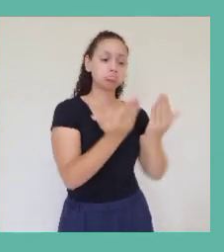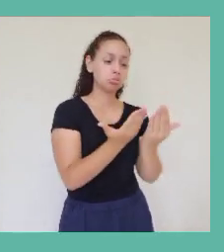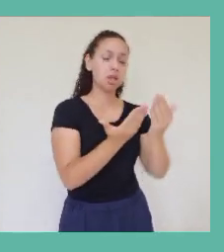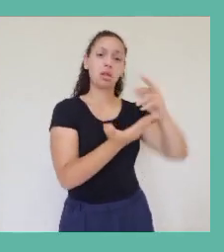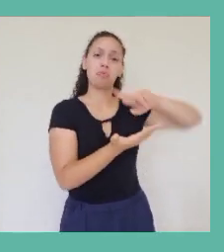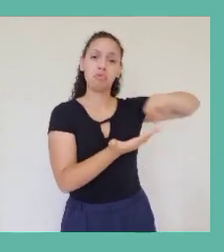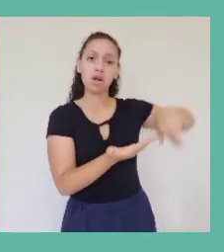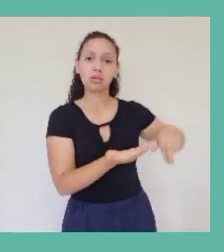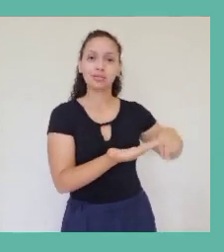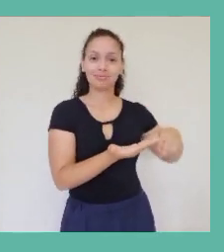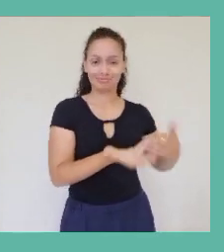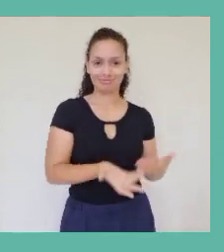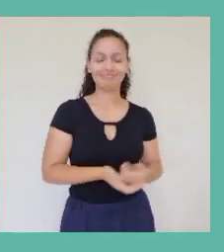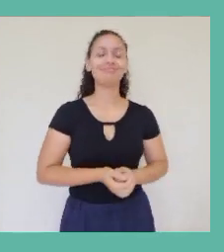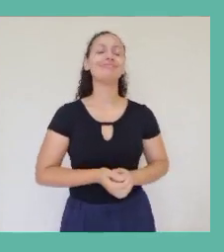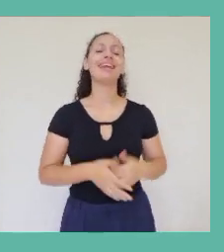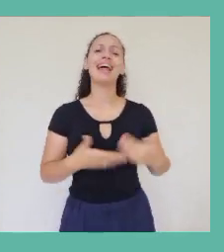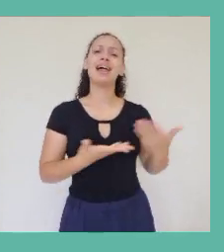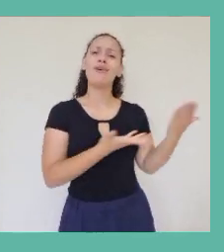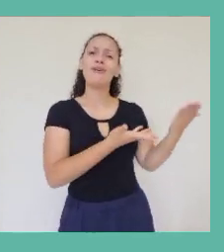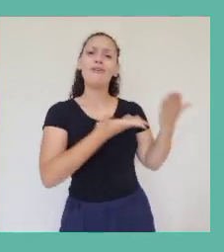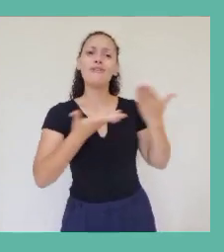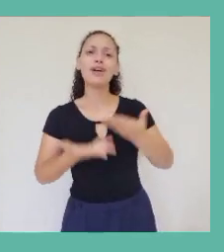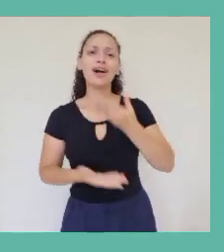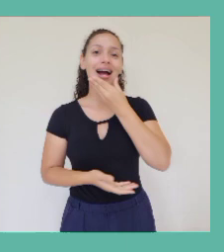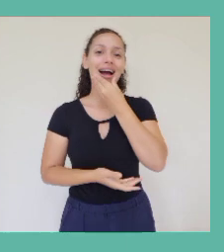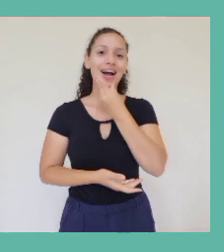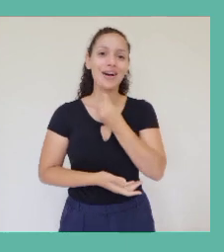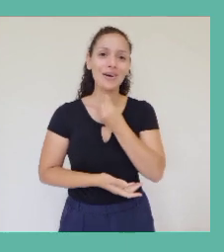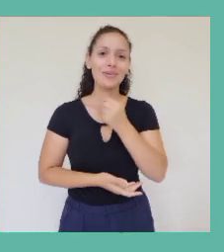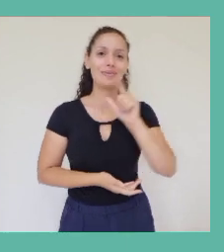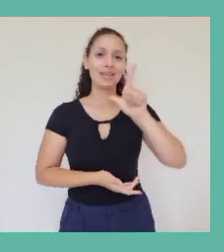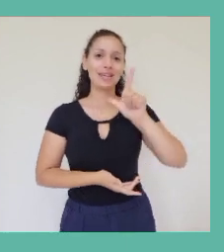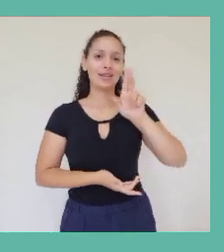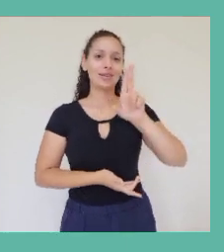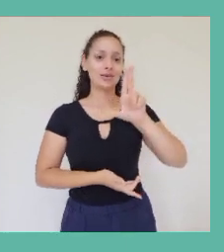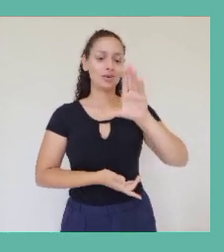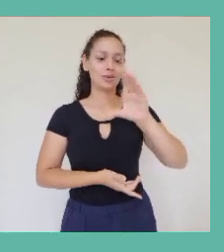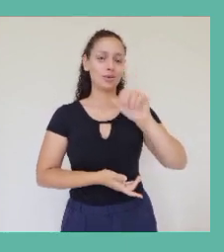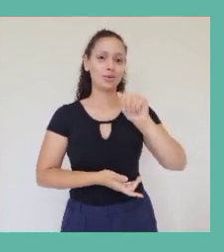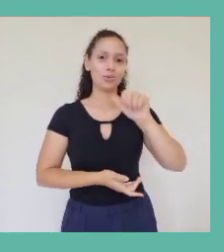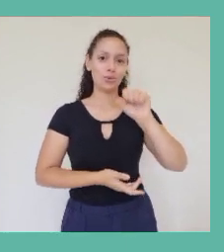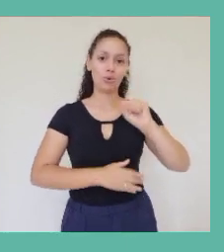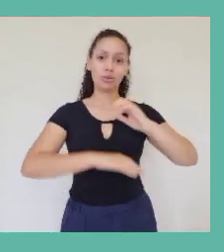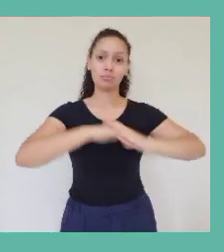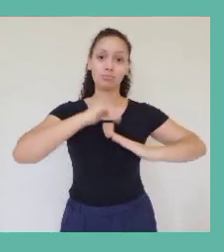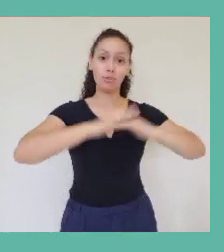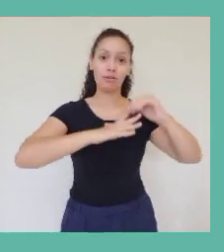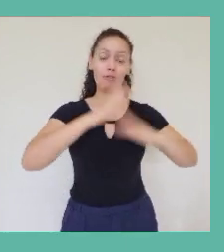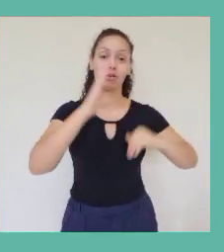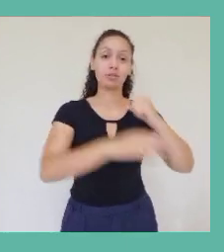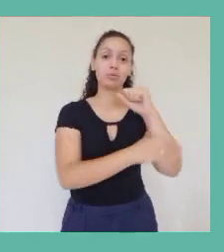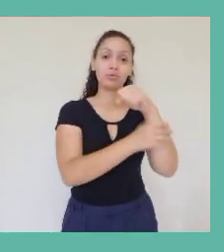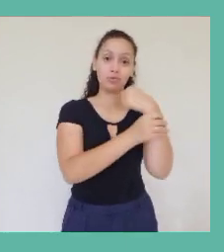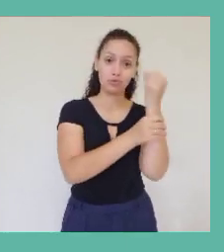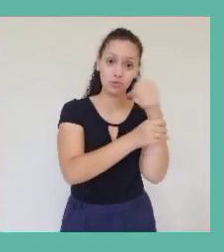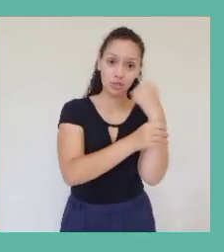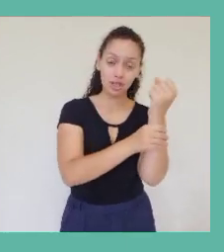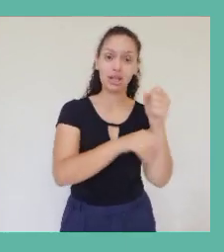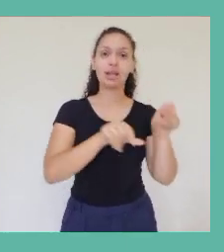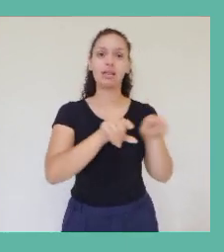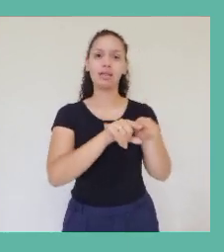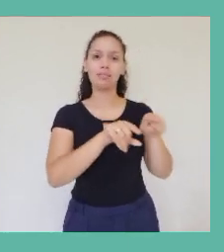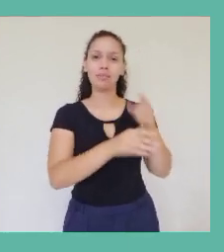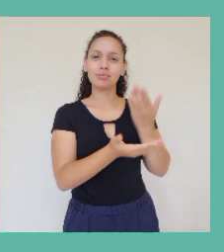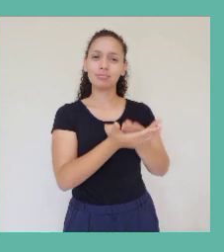convidamos o senhor Lucas Barbosa da Costa, que é fisioterapeuta e mestrando pela UFVJM,